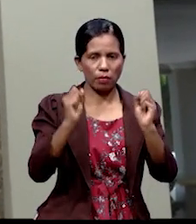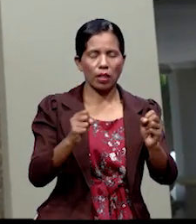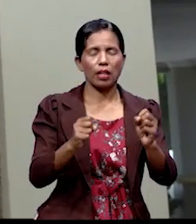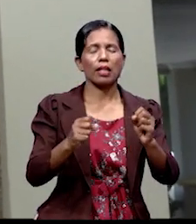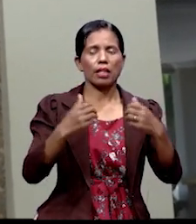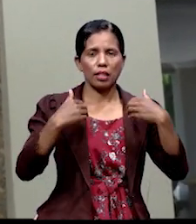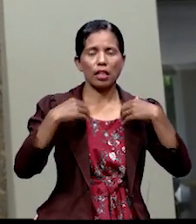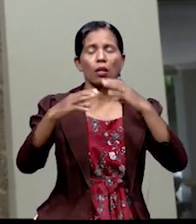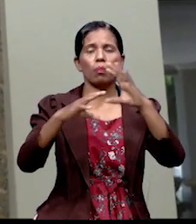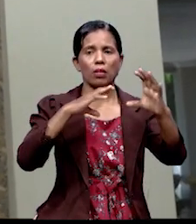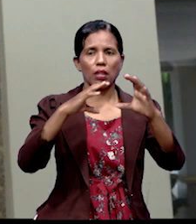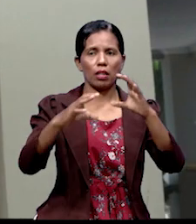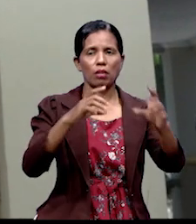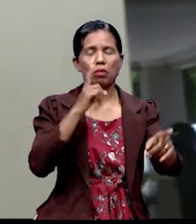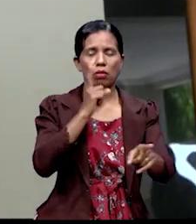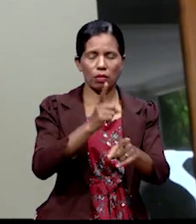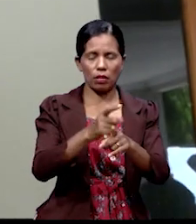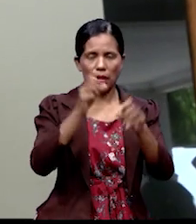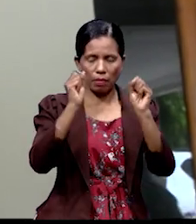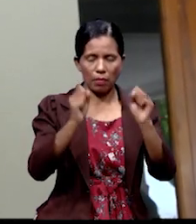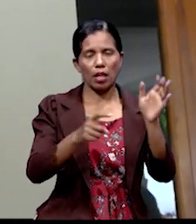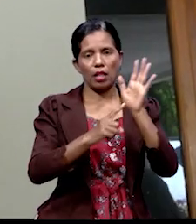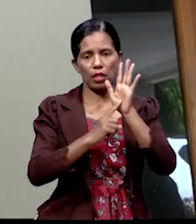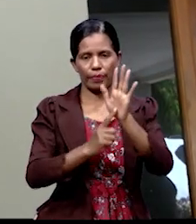o conjunto, o CARIC, dele informa